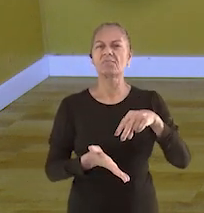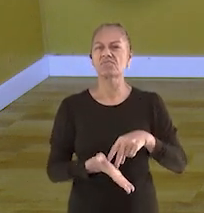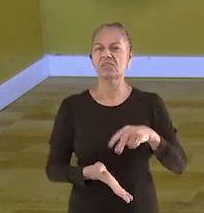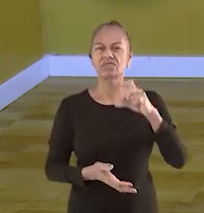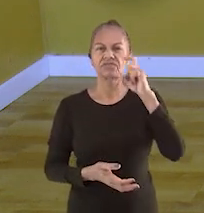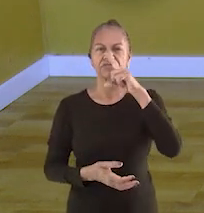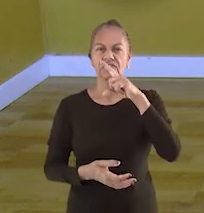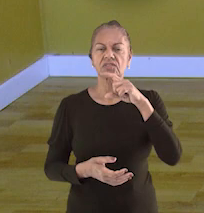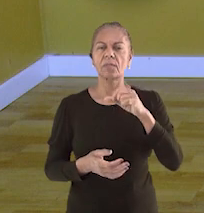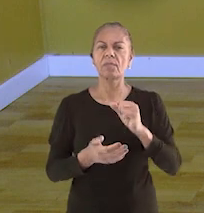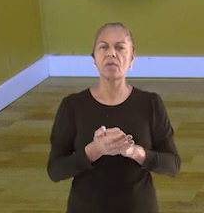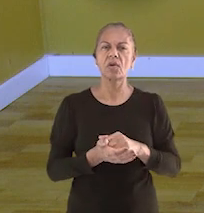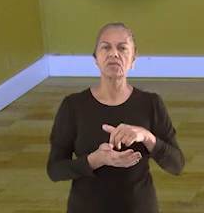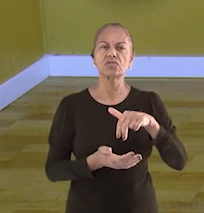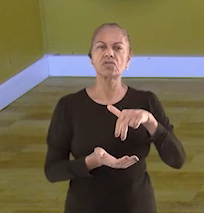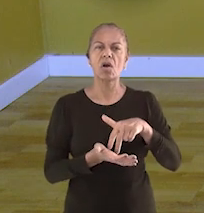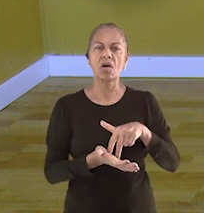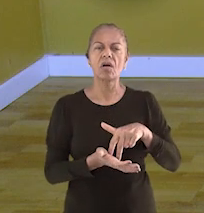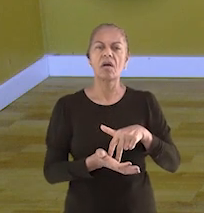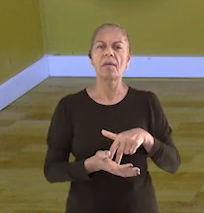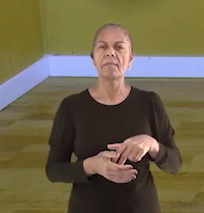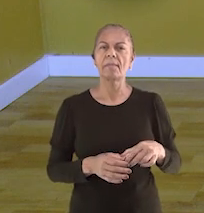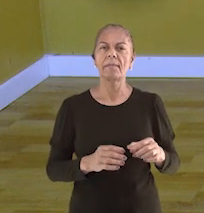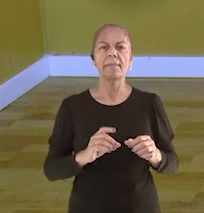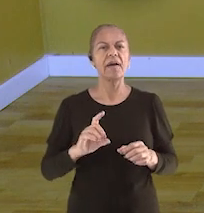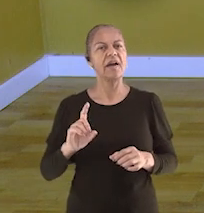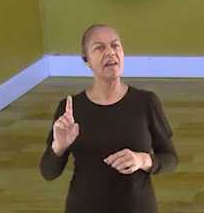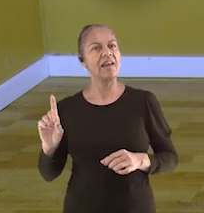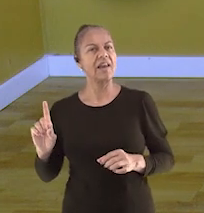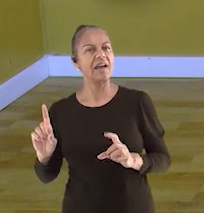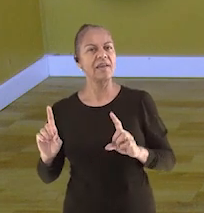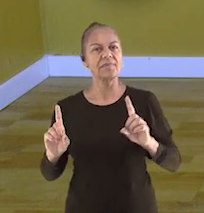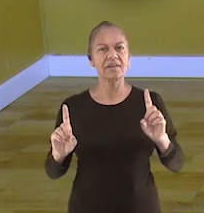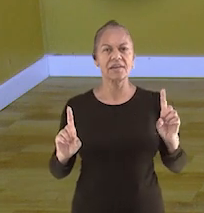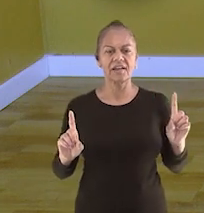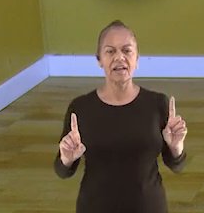Beleza? Um, dois, foi.